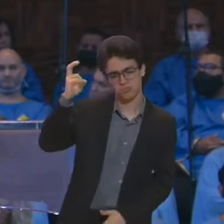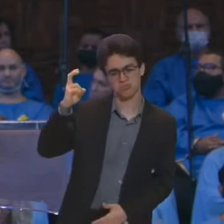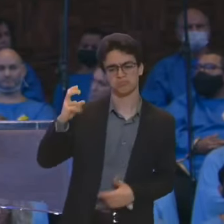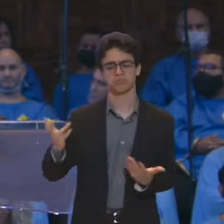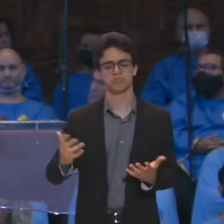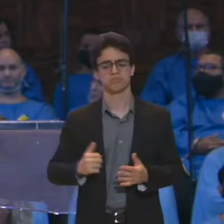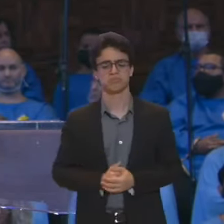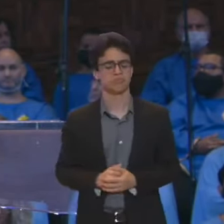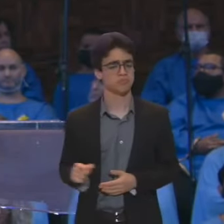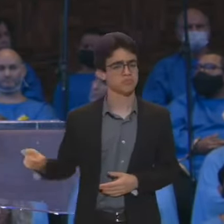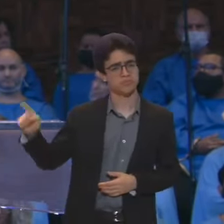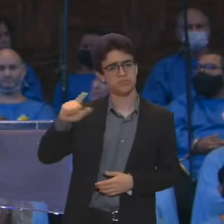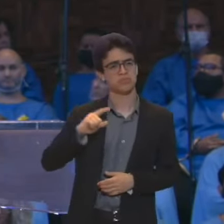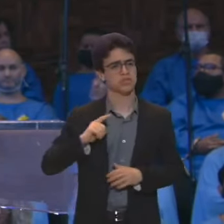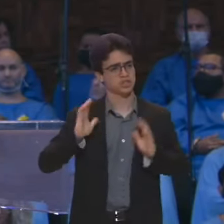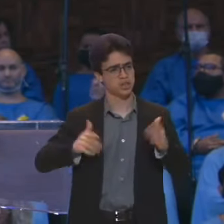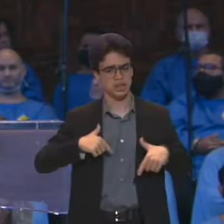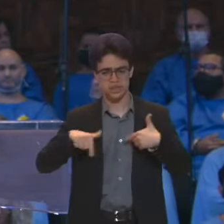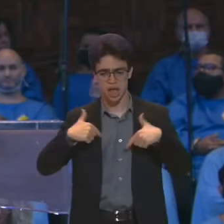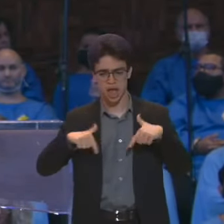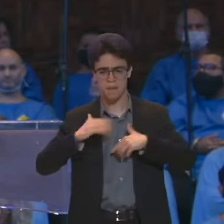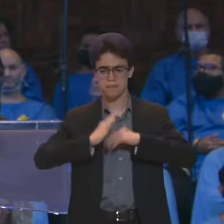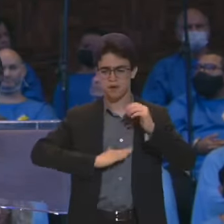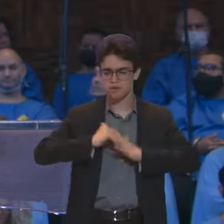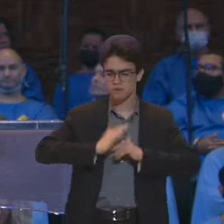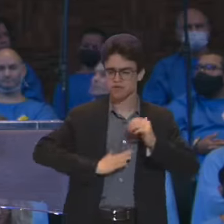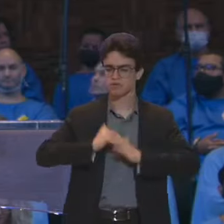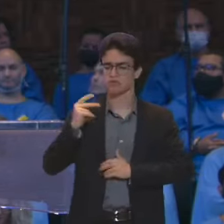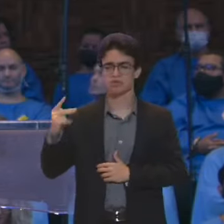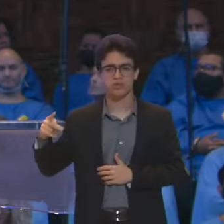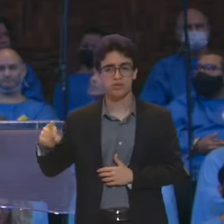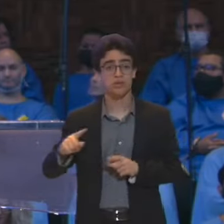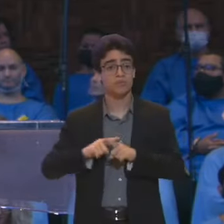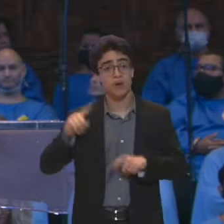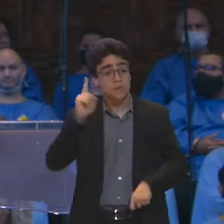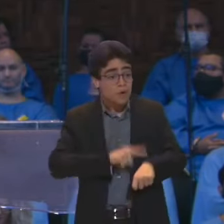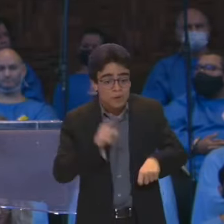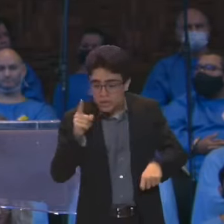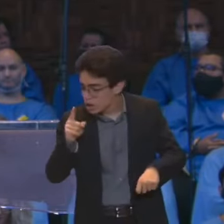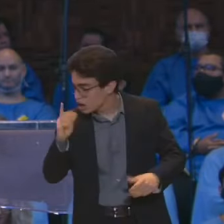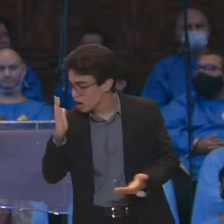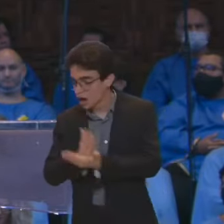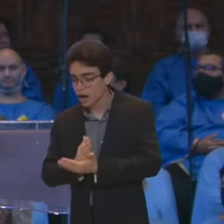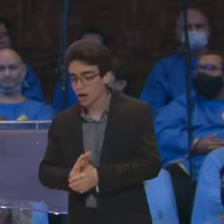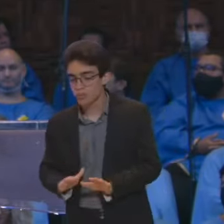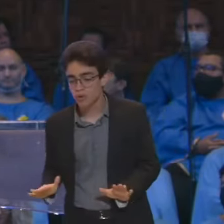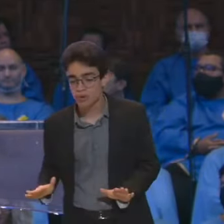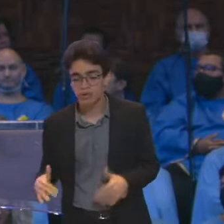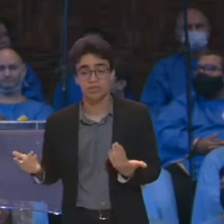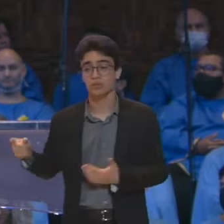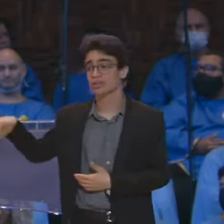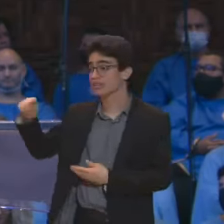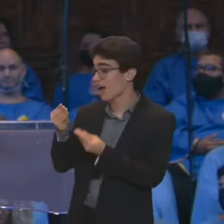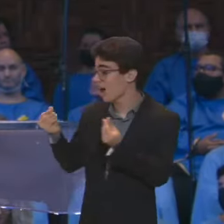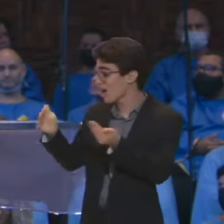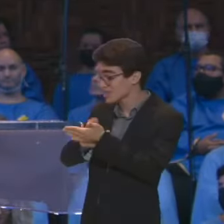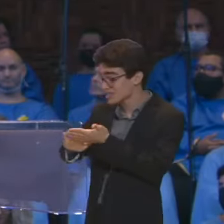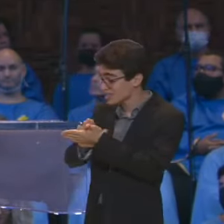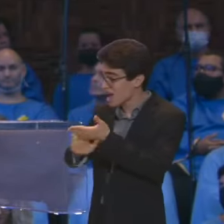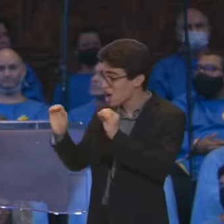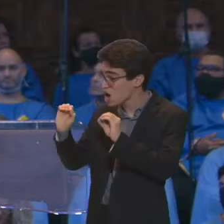e tem suas profissões, tem seus carros, tem as coisas, mas de repente não tem nada. Então eles vêm sem nada. E